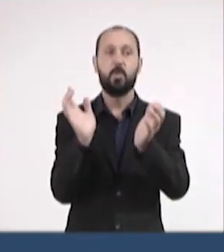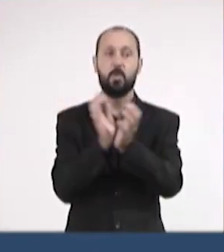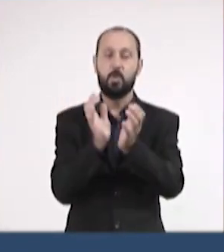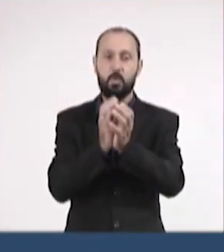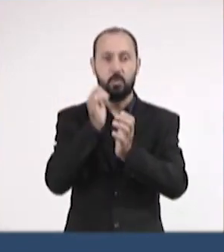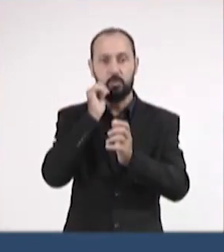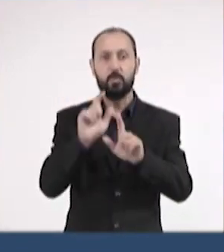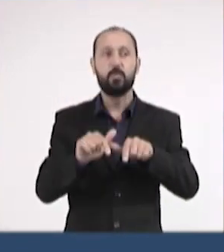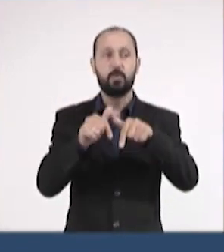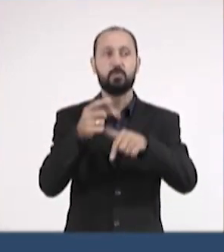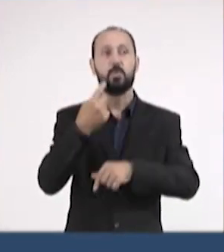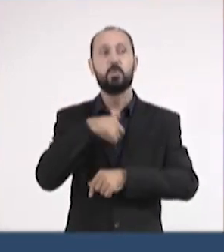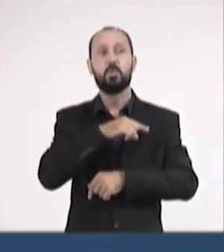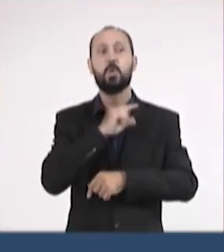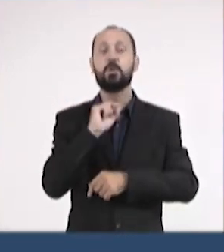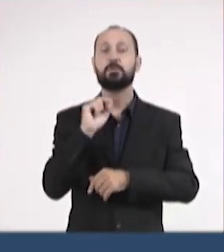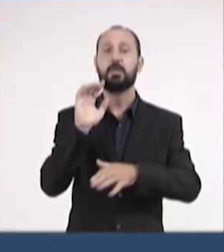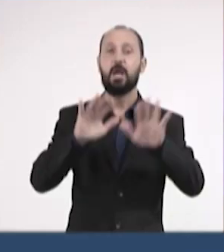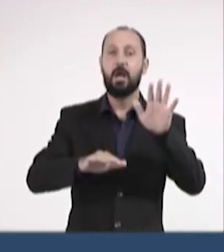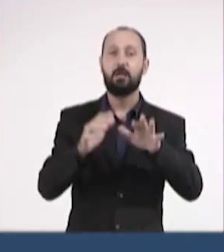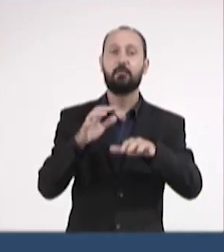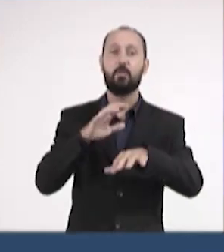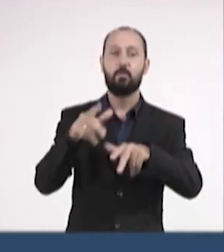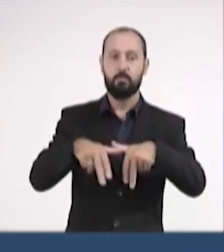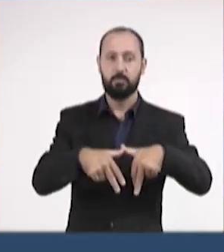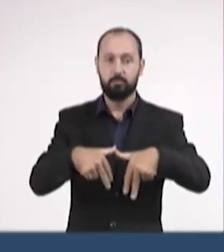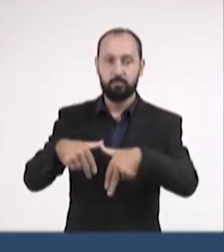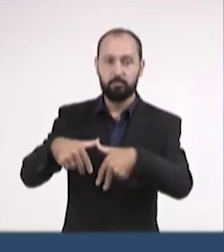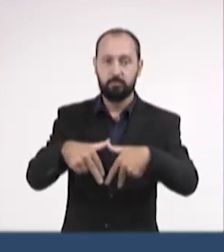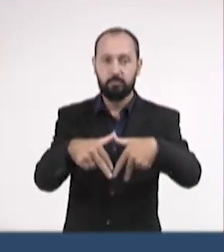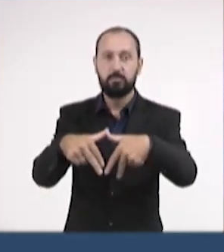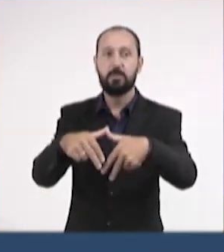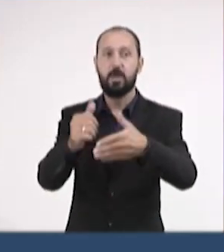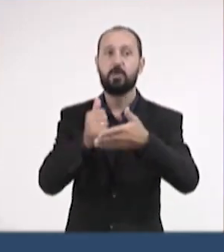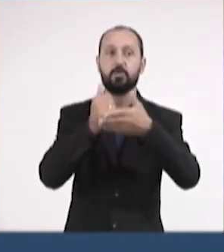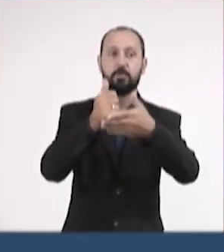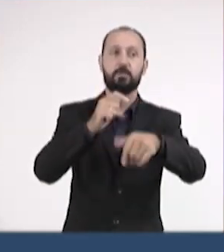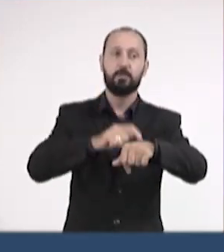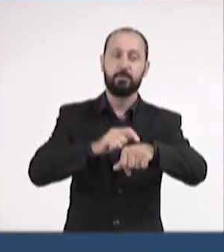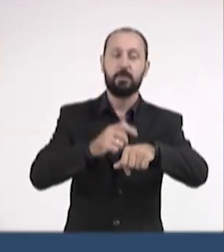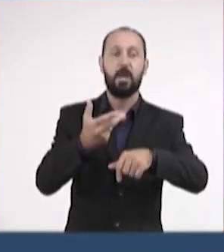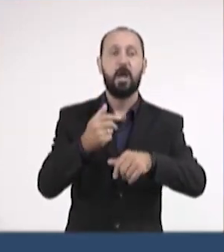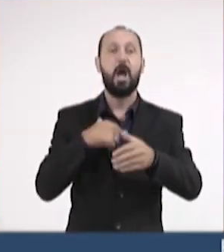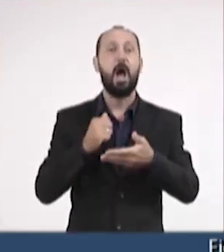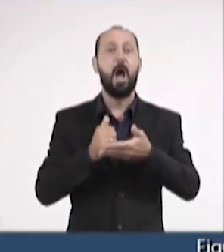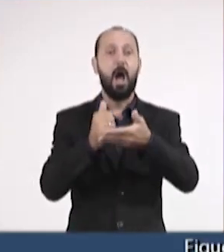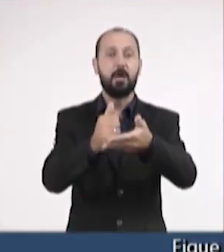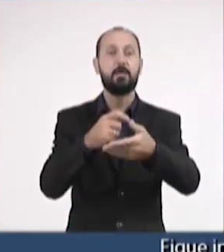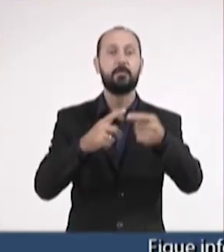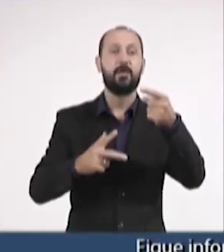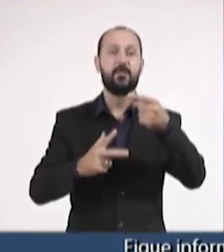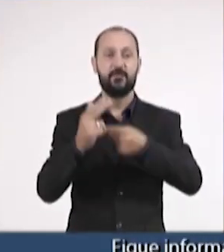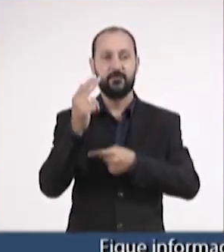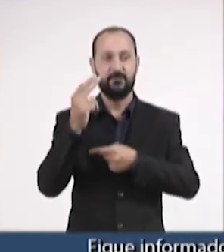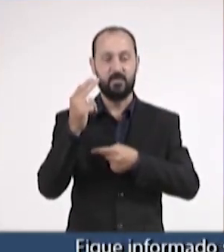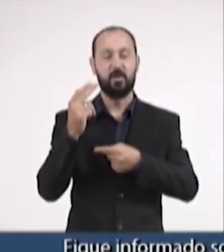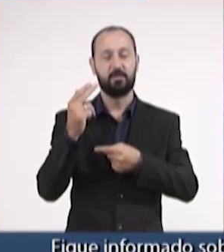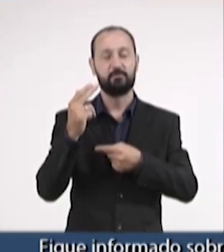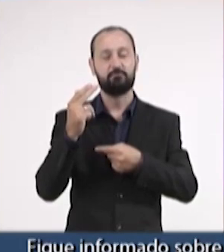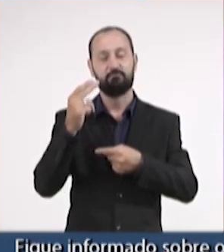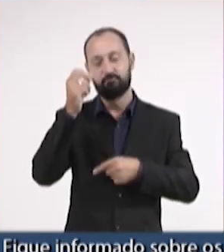movimentos de mulheres. Somos nós que seguramos na mão uma da outra e que ajudamos, na maioria das vezes, a companheira a romper seu ciclo de